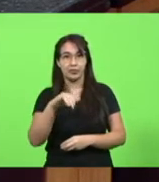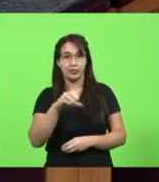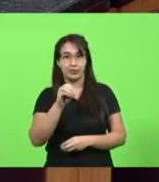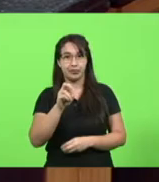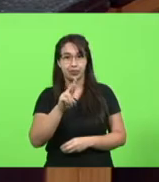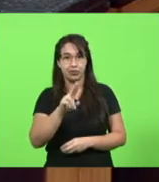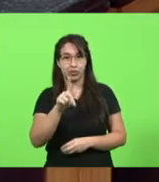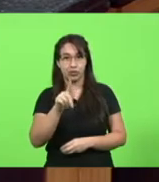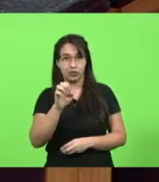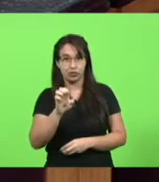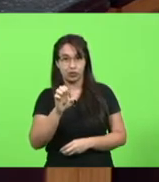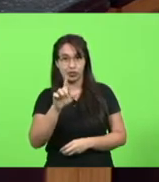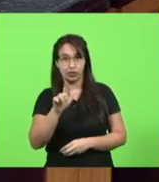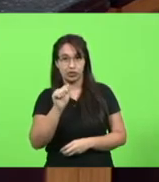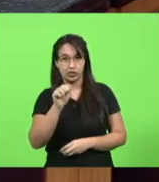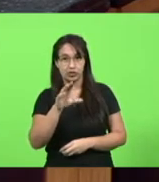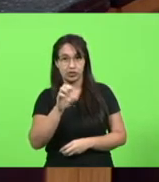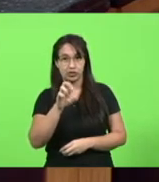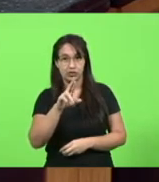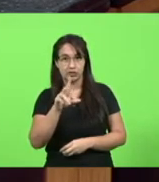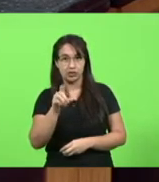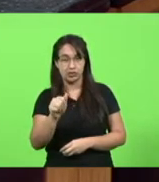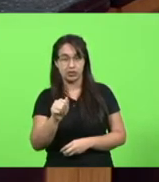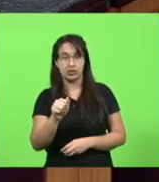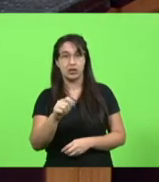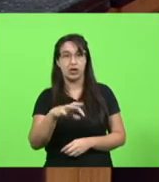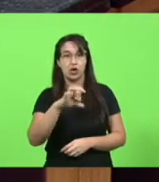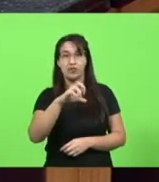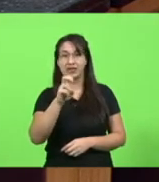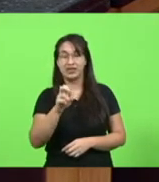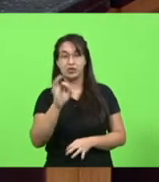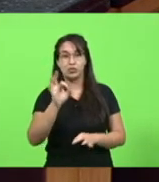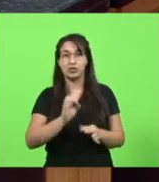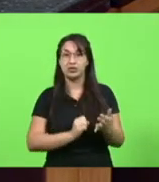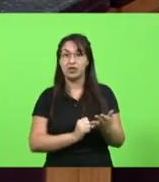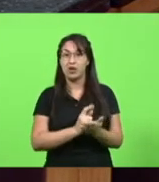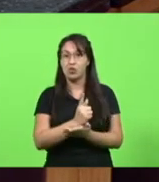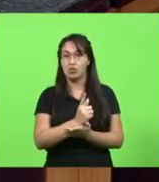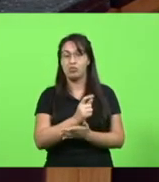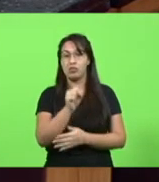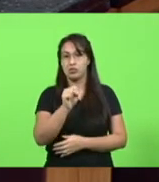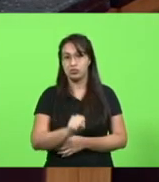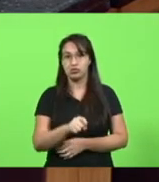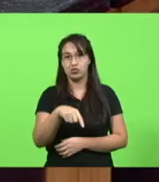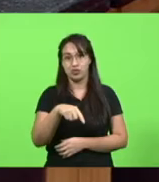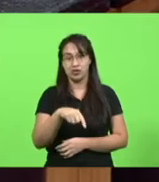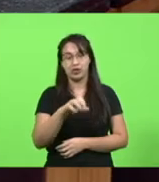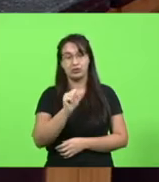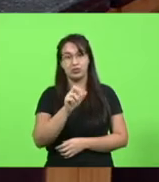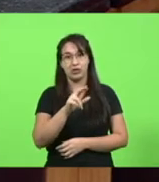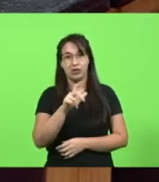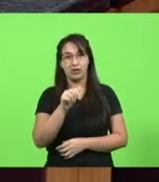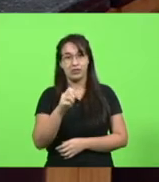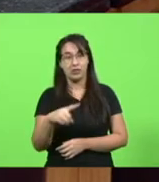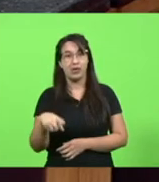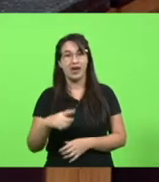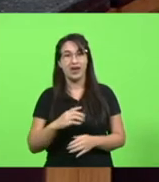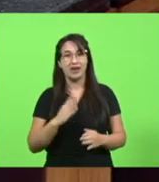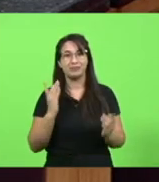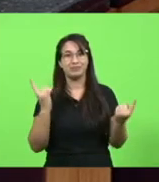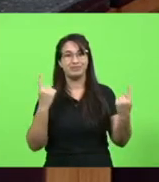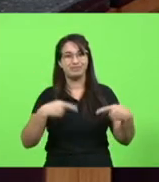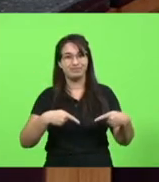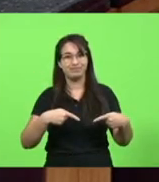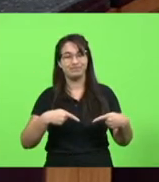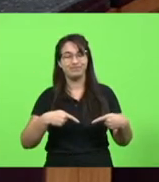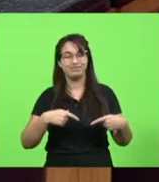responde por 97% da compra do carvão no sul catarinense. É esse o desafio dessa magnitude que se